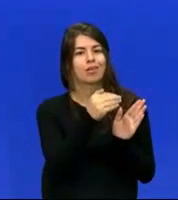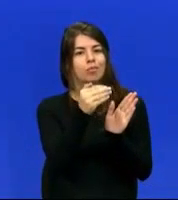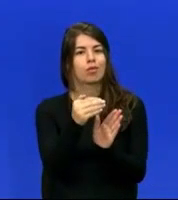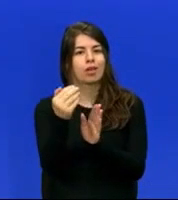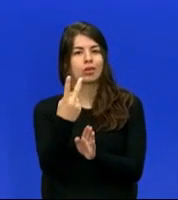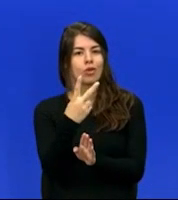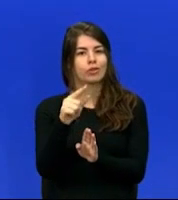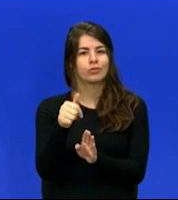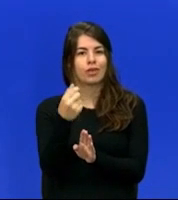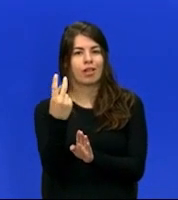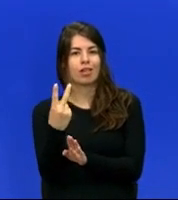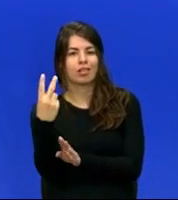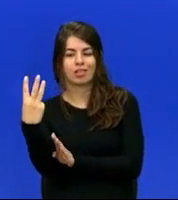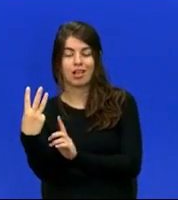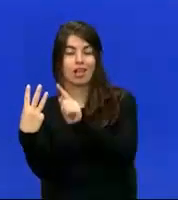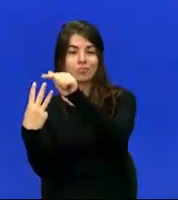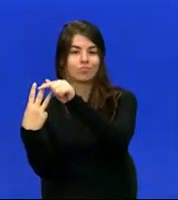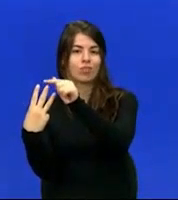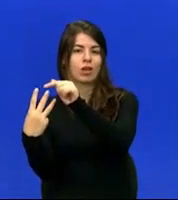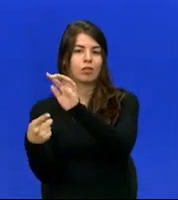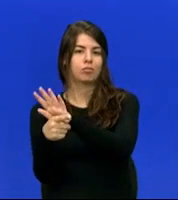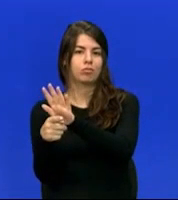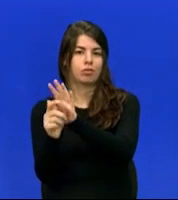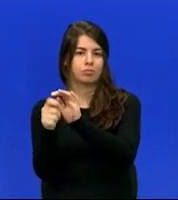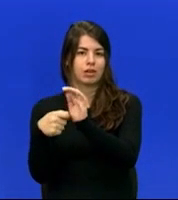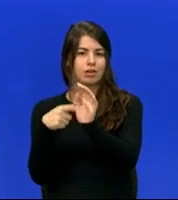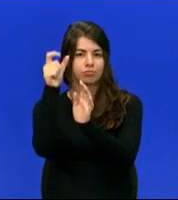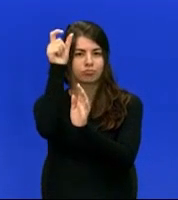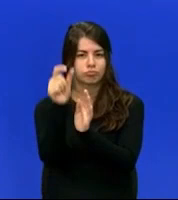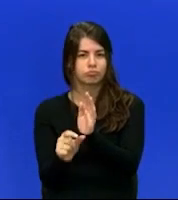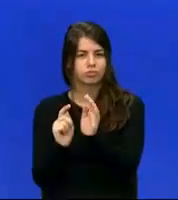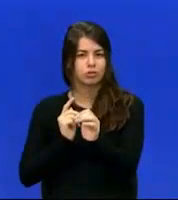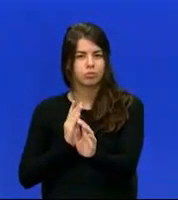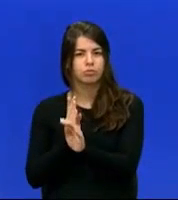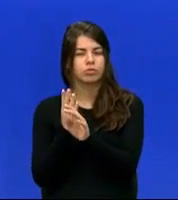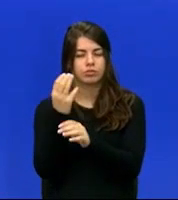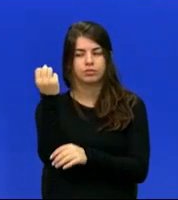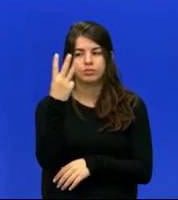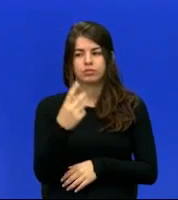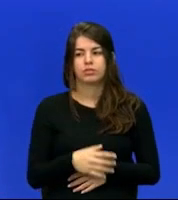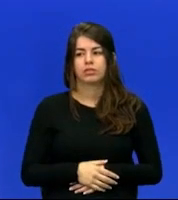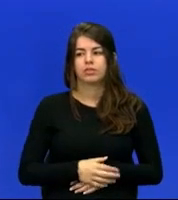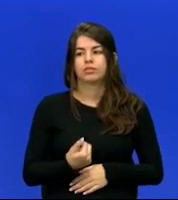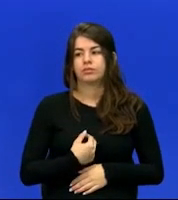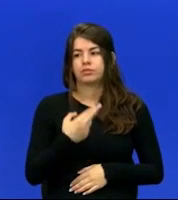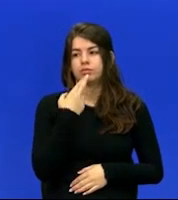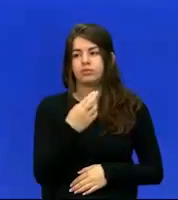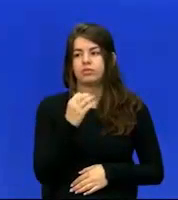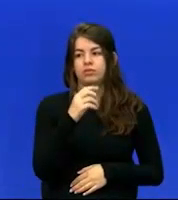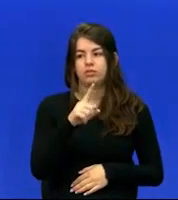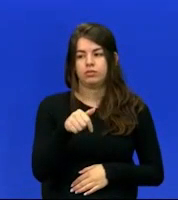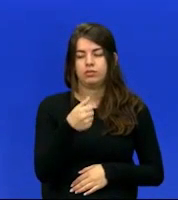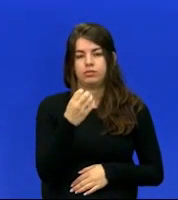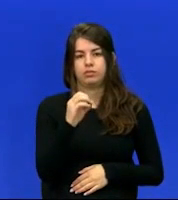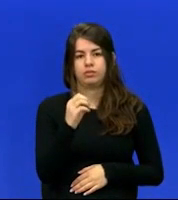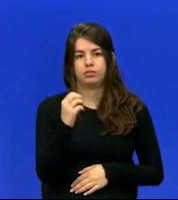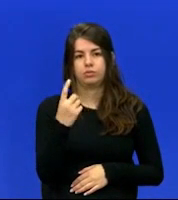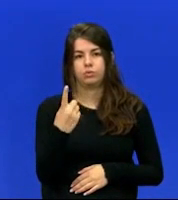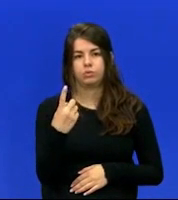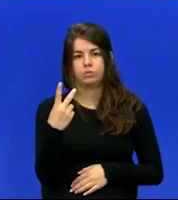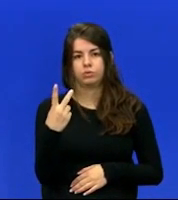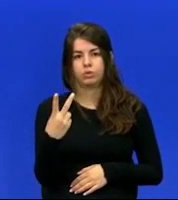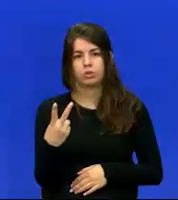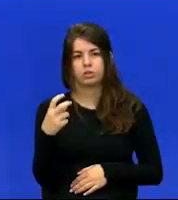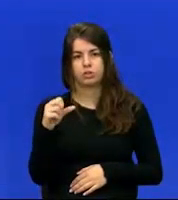Ok? Então, até a coluna 3, vamos fazer a intersecção. Então, eu acho o valor de